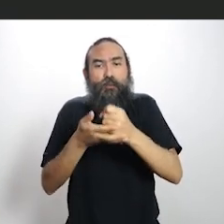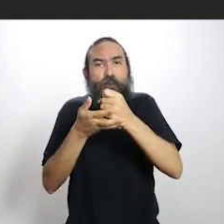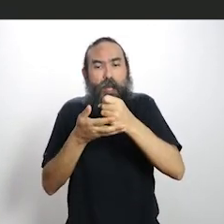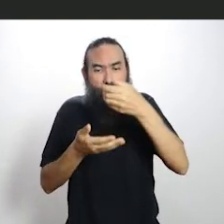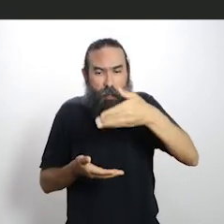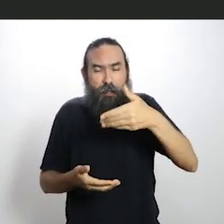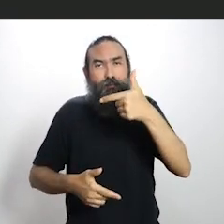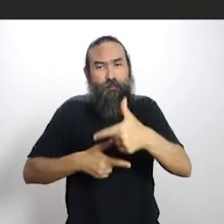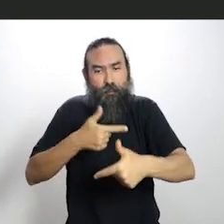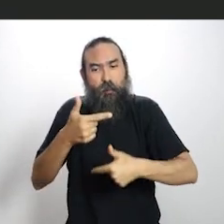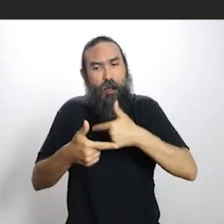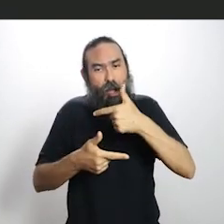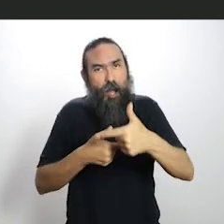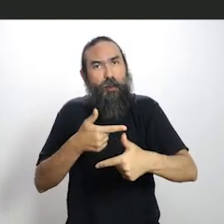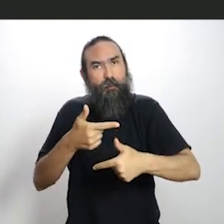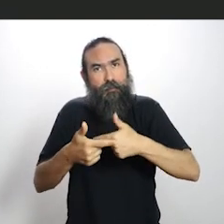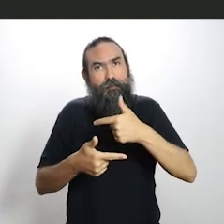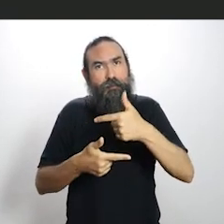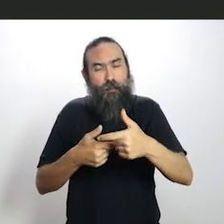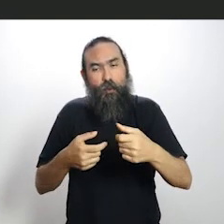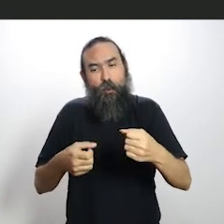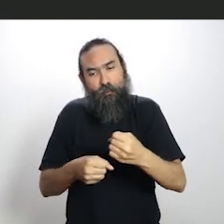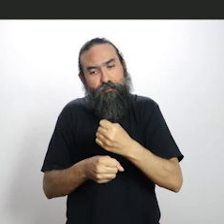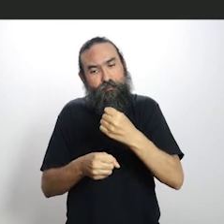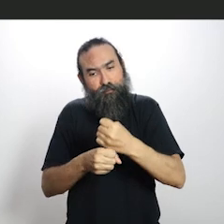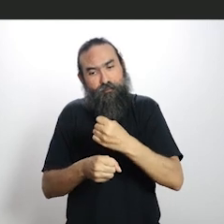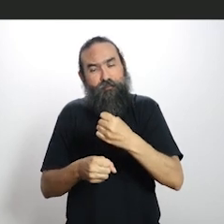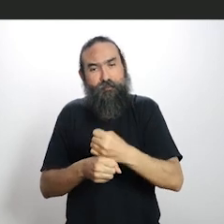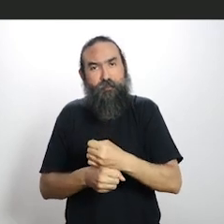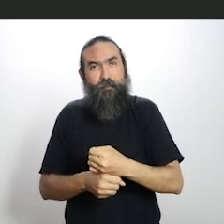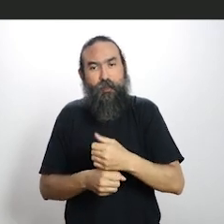bom tempo nessa caminhada a gente aí do início